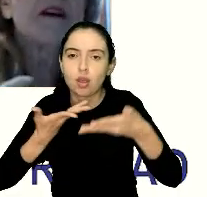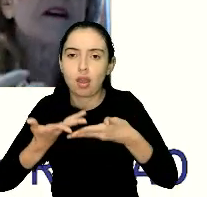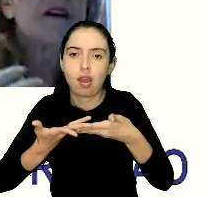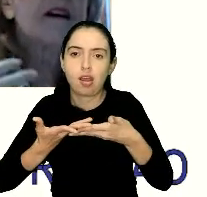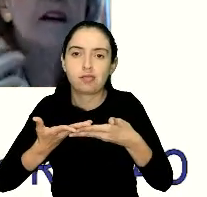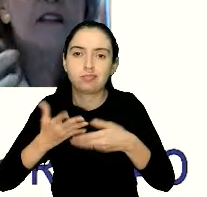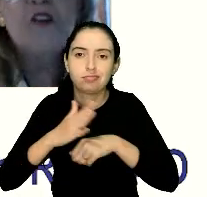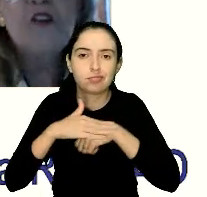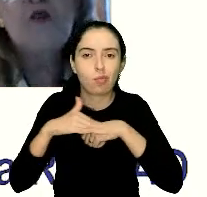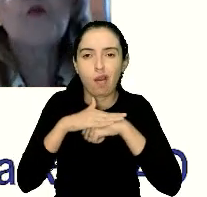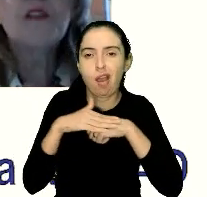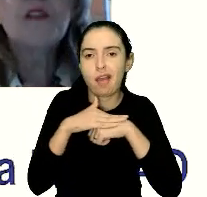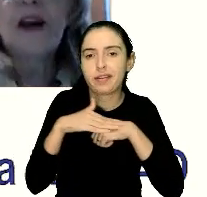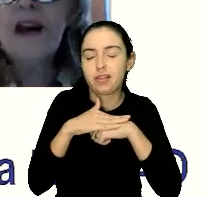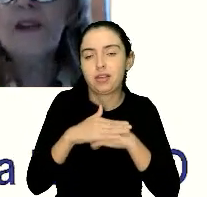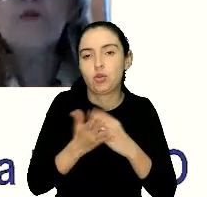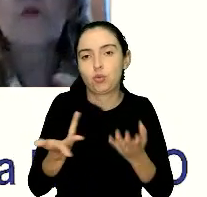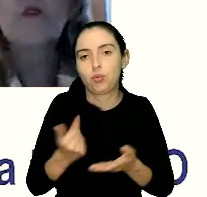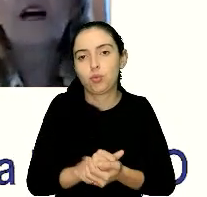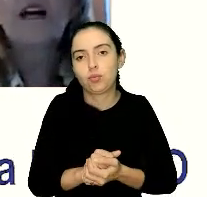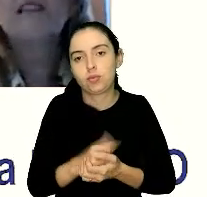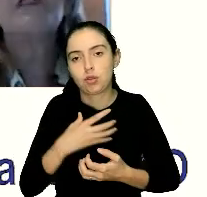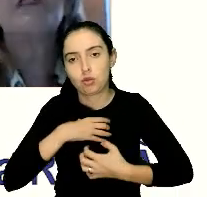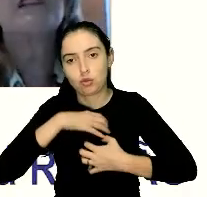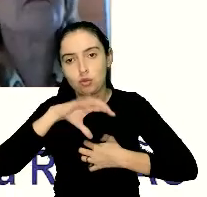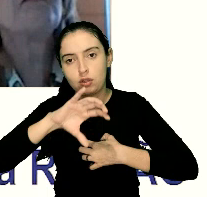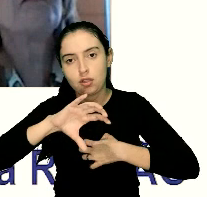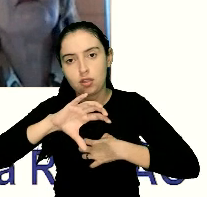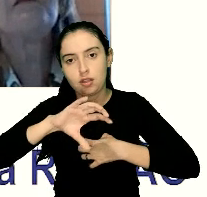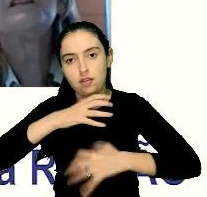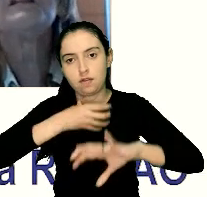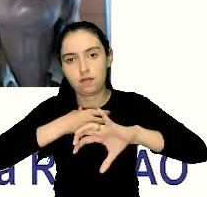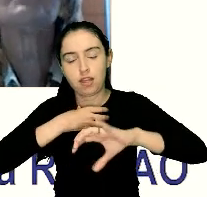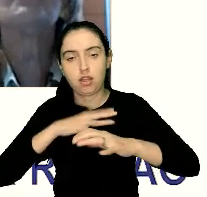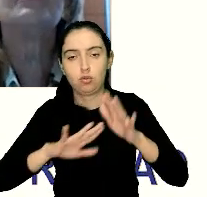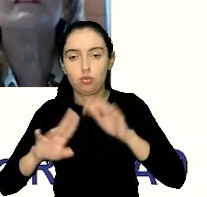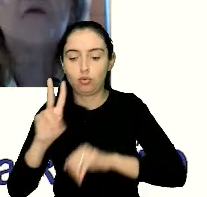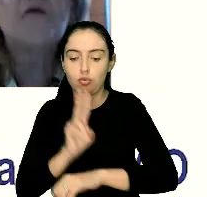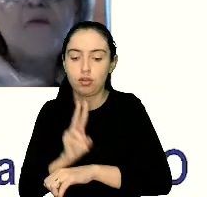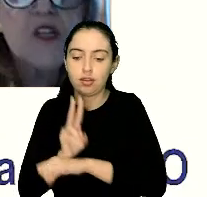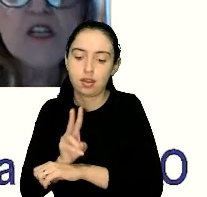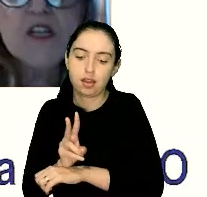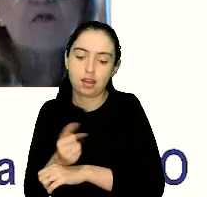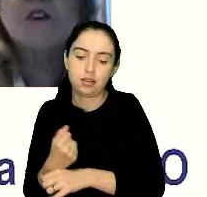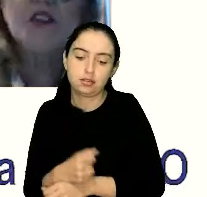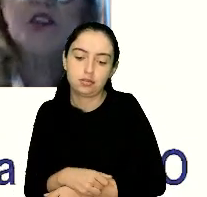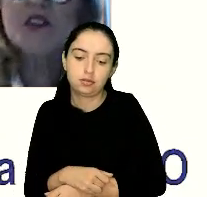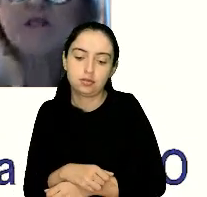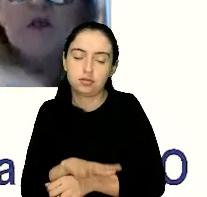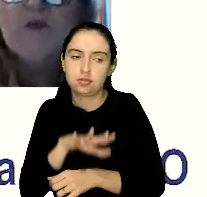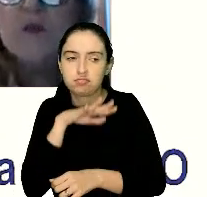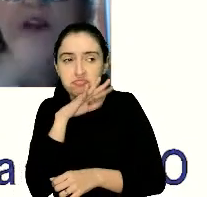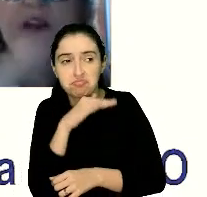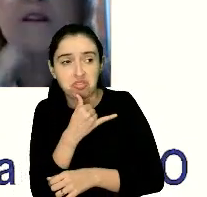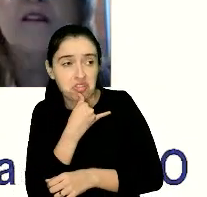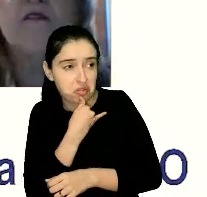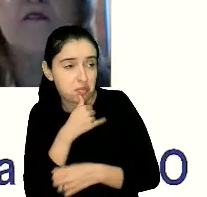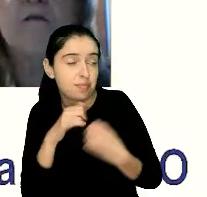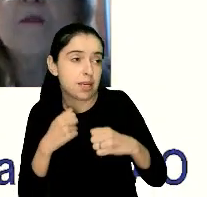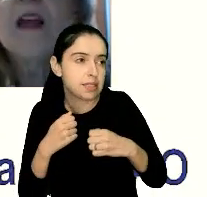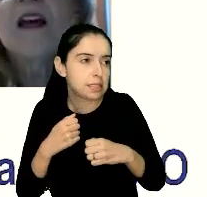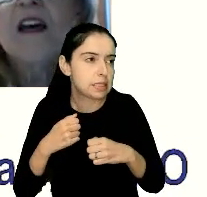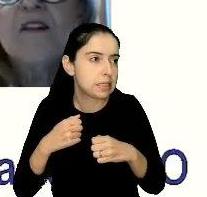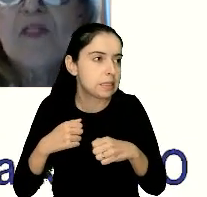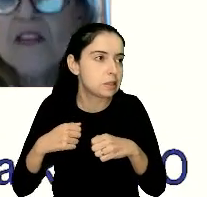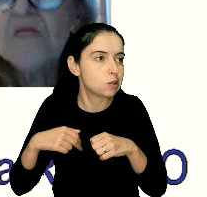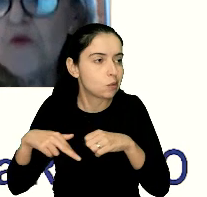afeto, carinho, cuidado. Às vezes você está meio deprimido e não, eu tenho que descer com o bichinho, você já se movimenta,